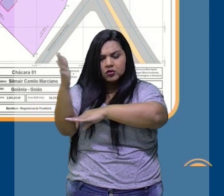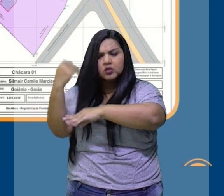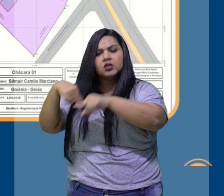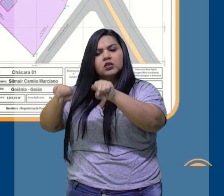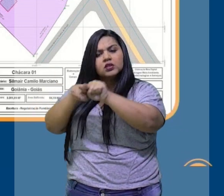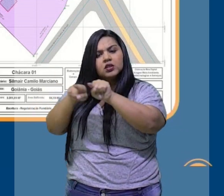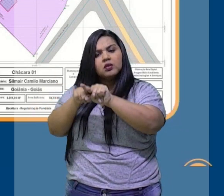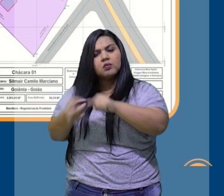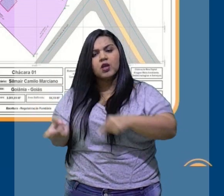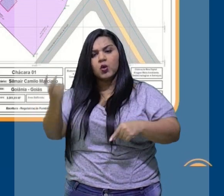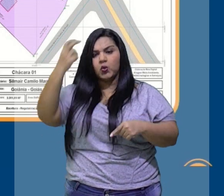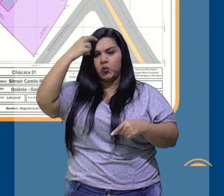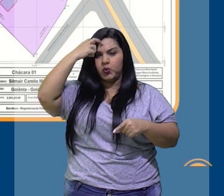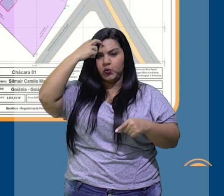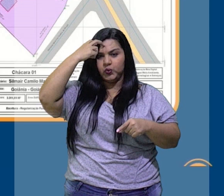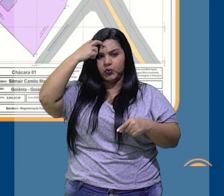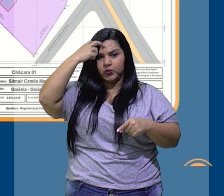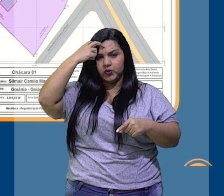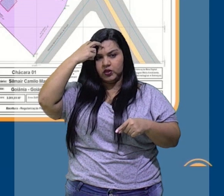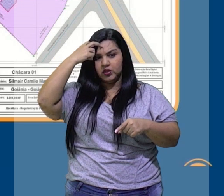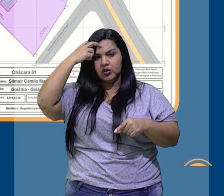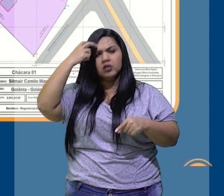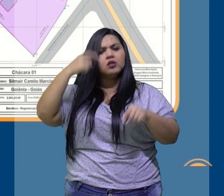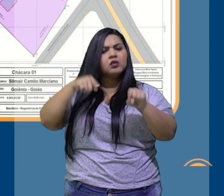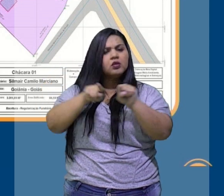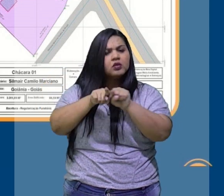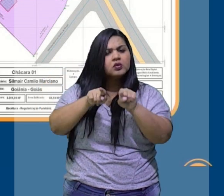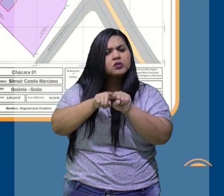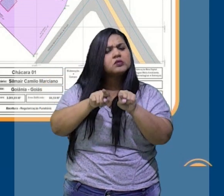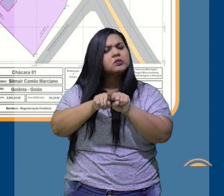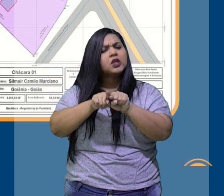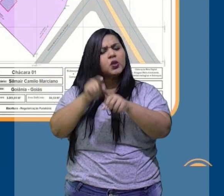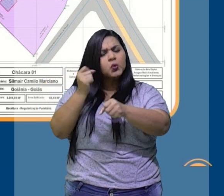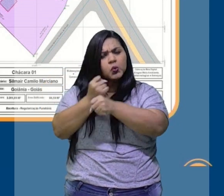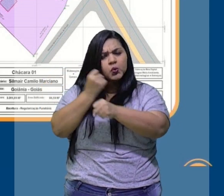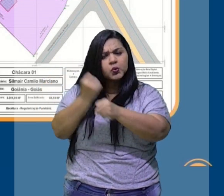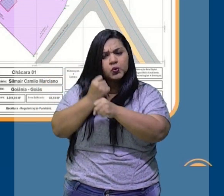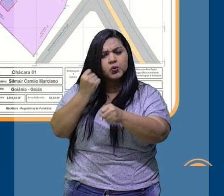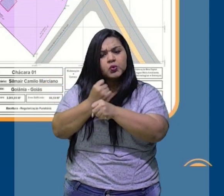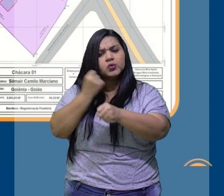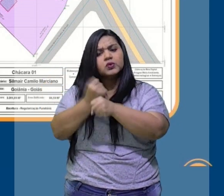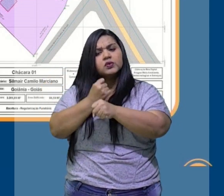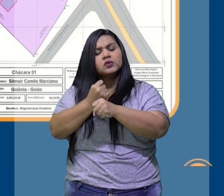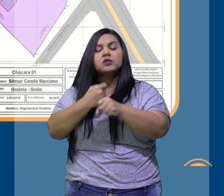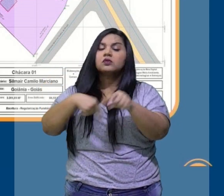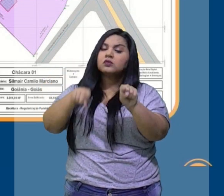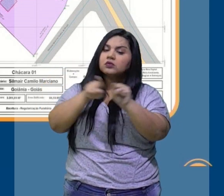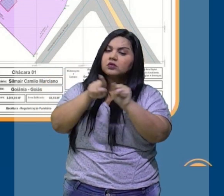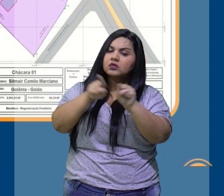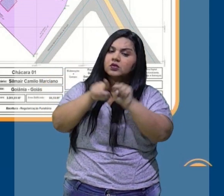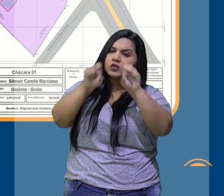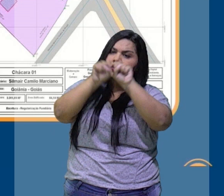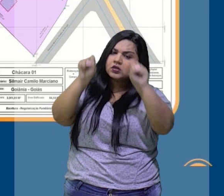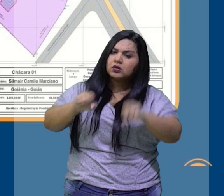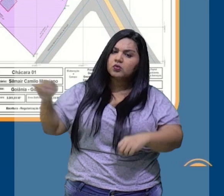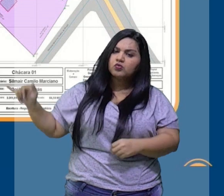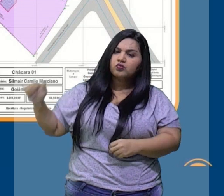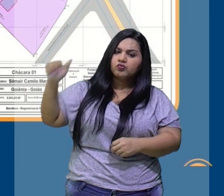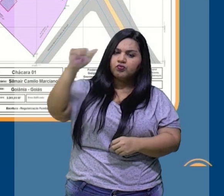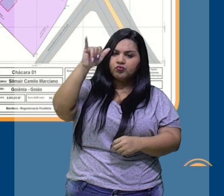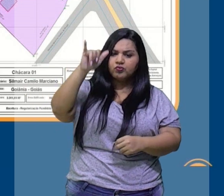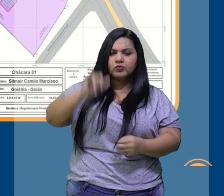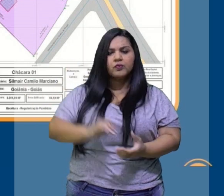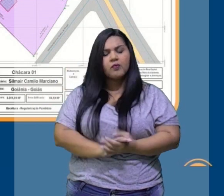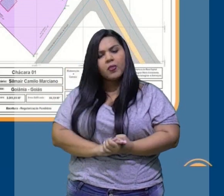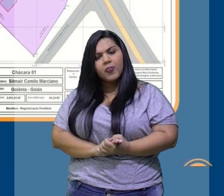culturais ou artificiais, né? Os limites, as construções, ou até mesmo o sistema viário, né? Então, aqui as